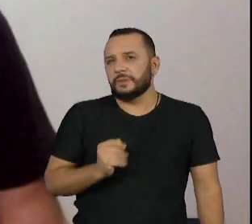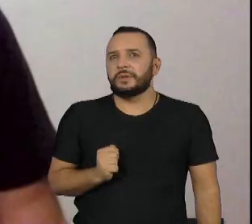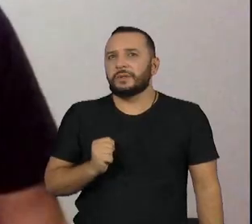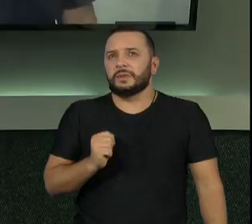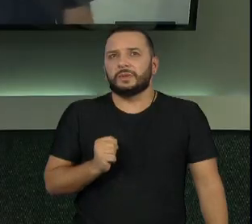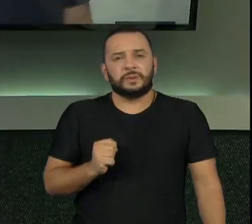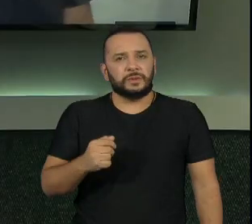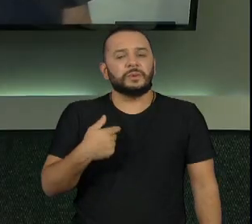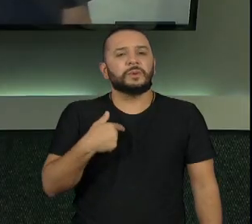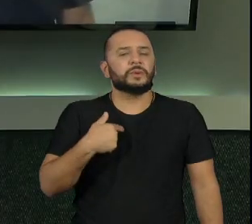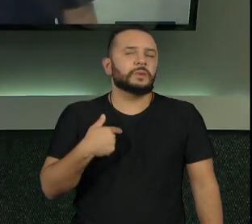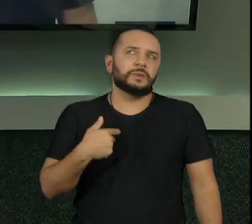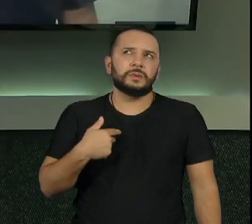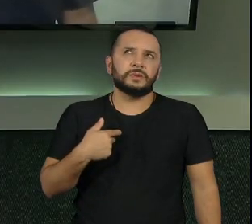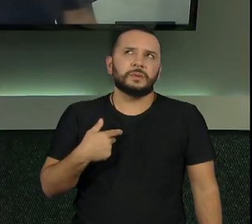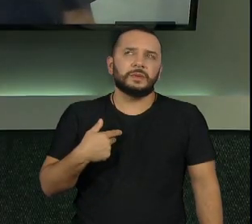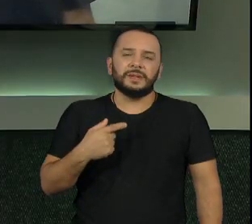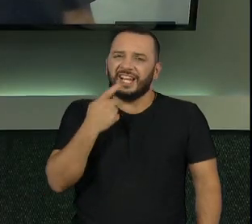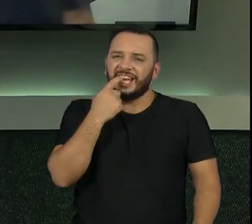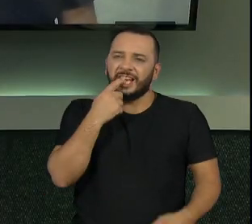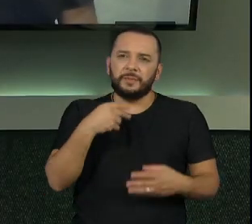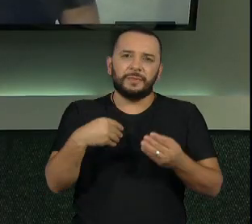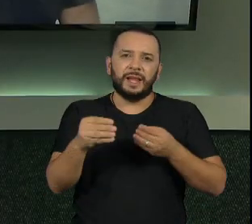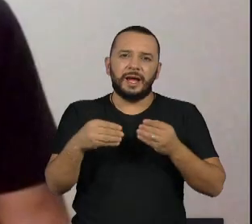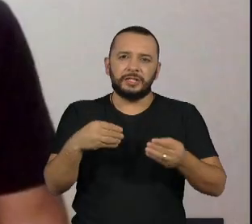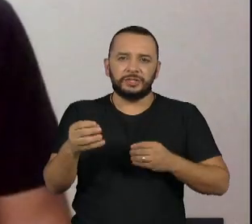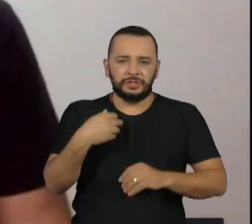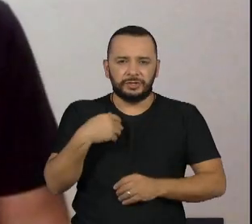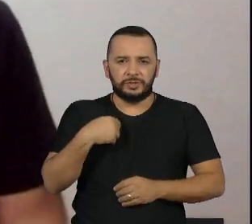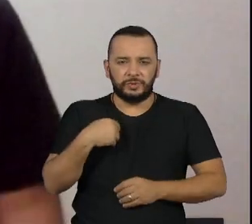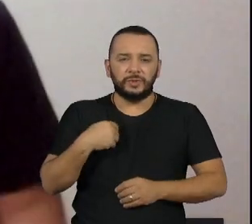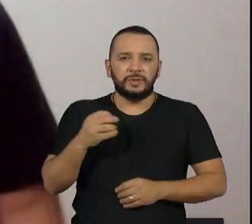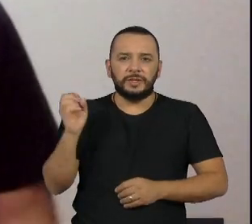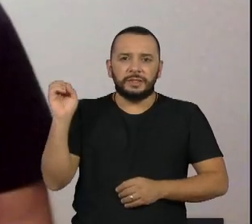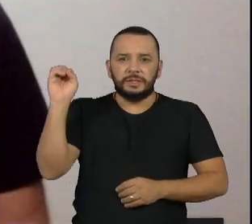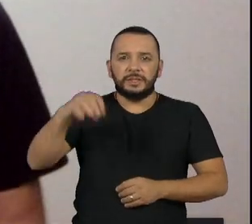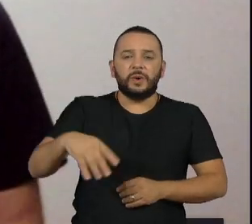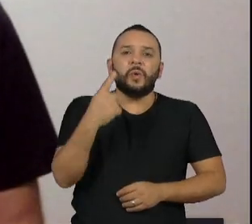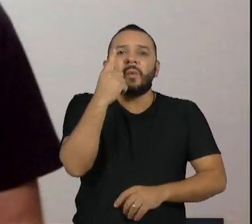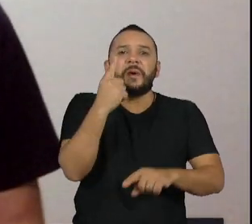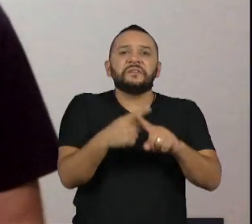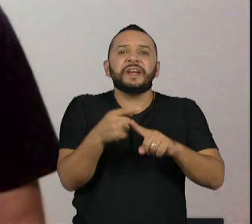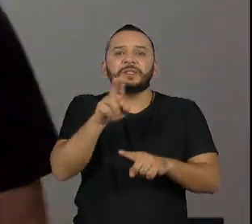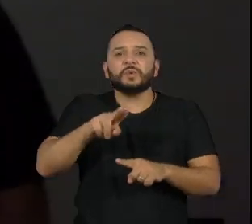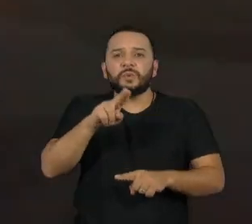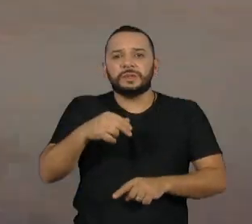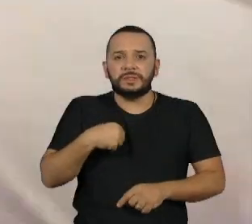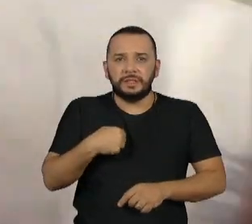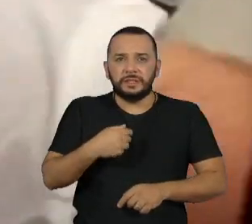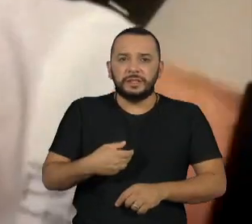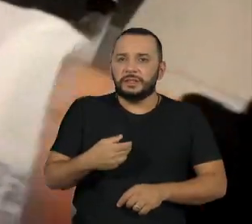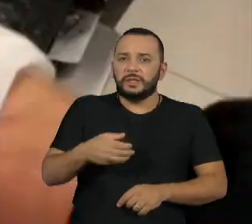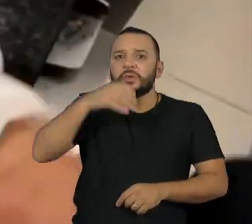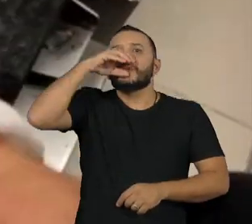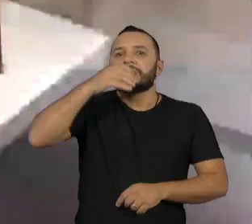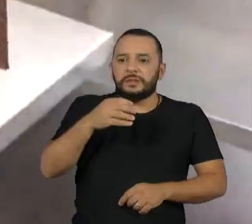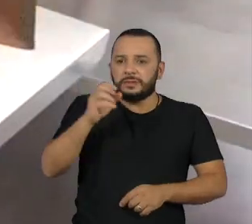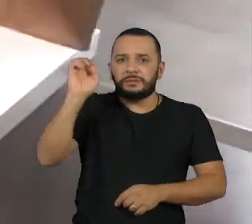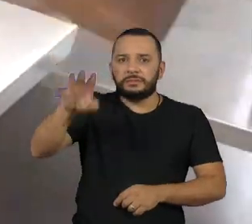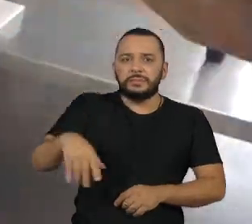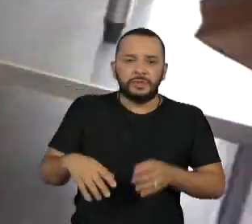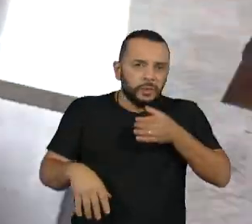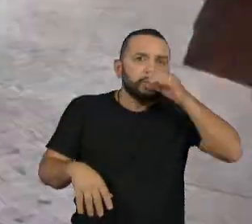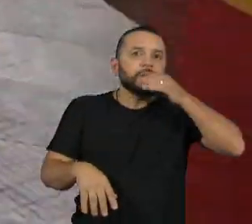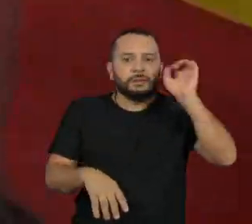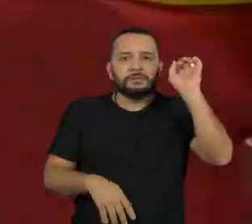o uso de plástico descartável de uso único, que é o nome técnico que a gente dá para isso, que vem crescendo,